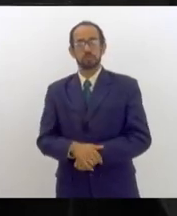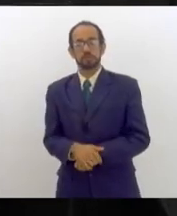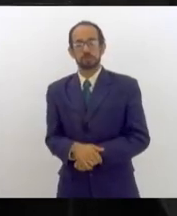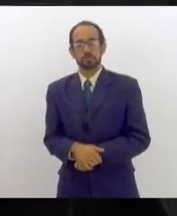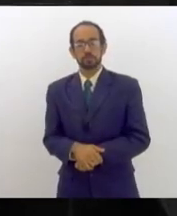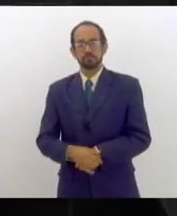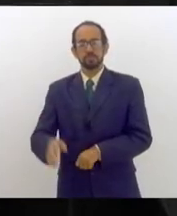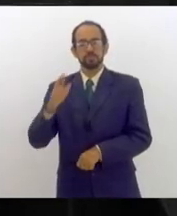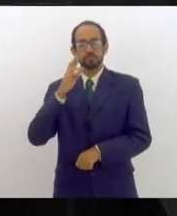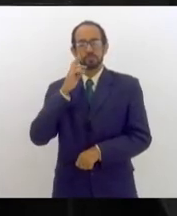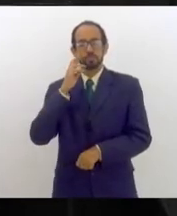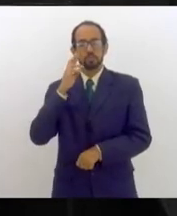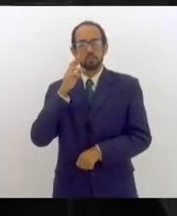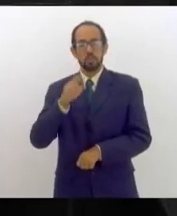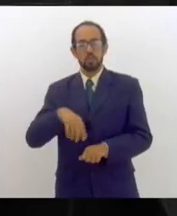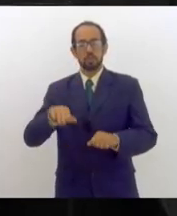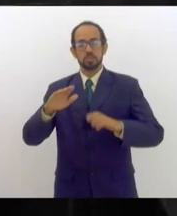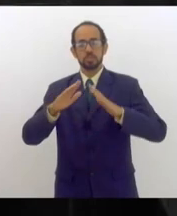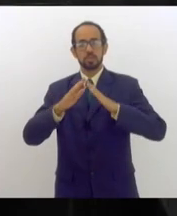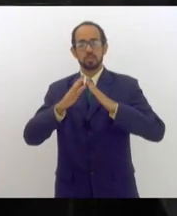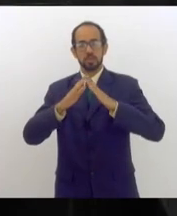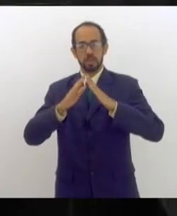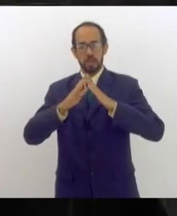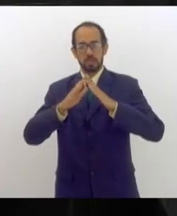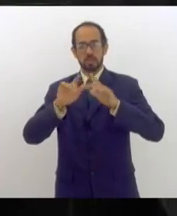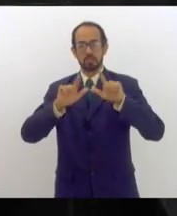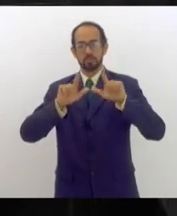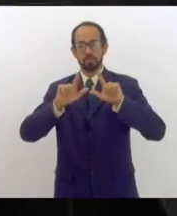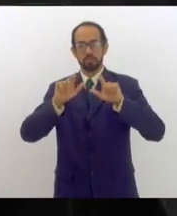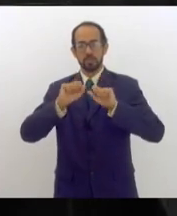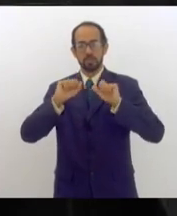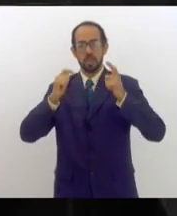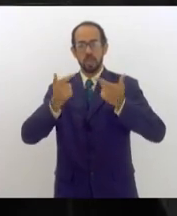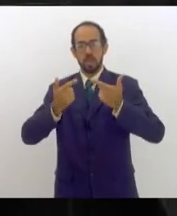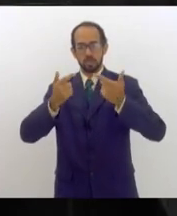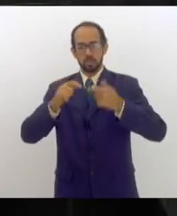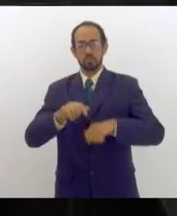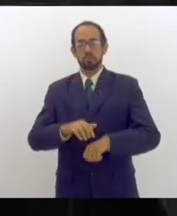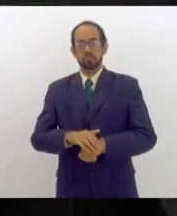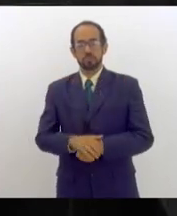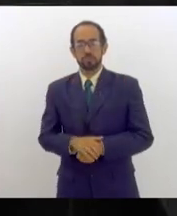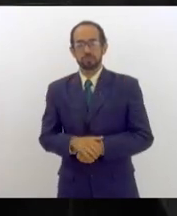senhoras e senhores telespectadores da TV alerj